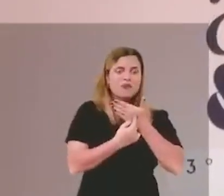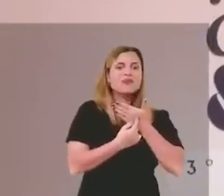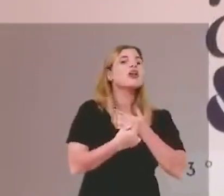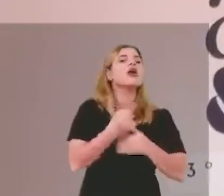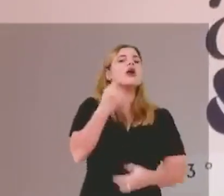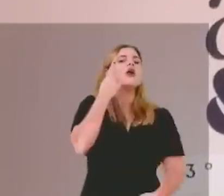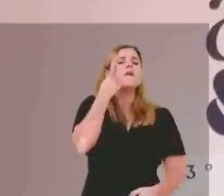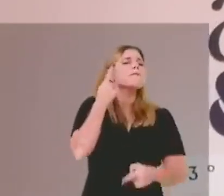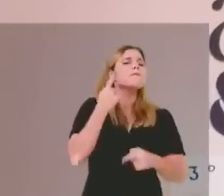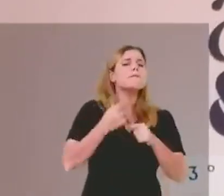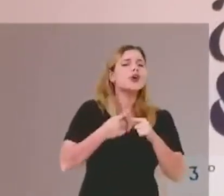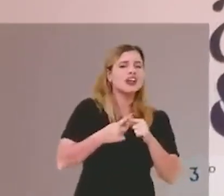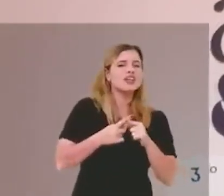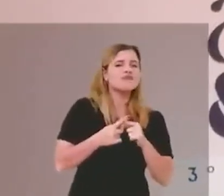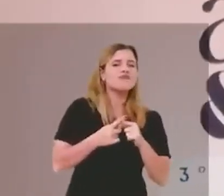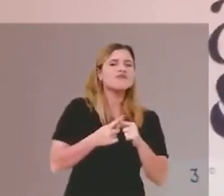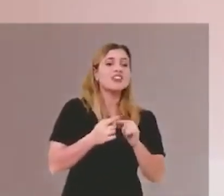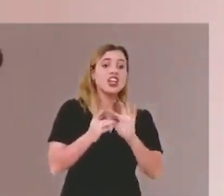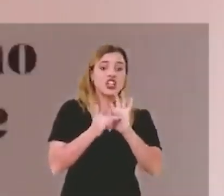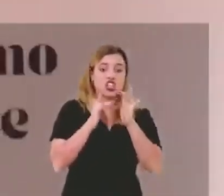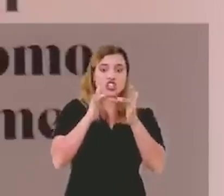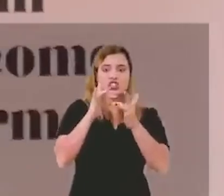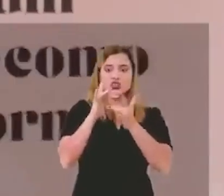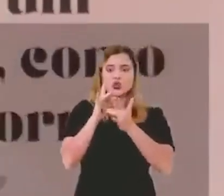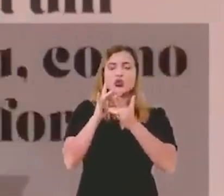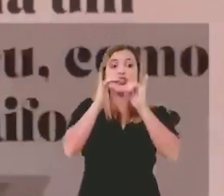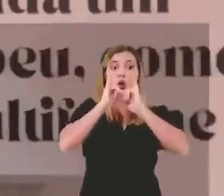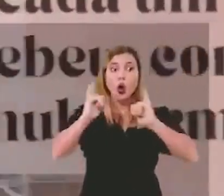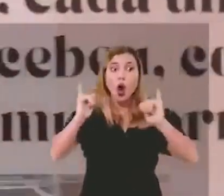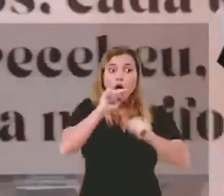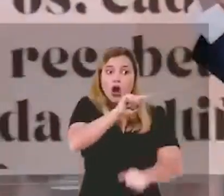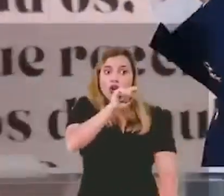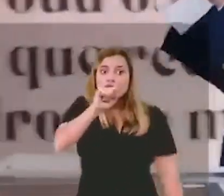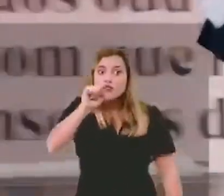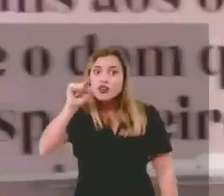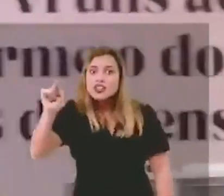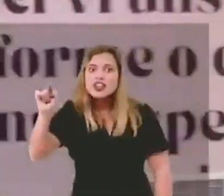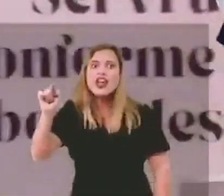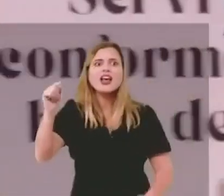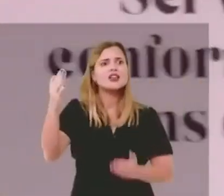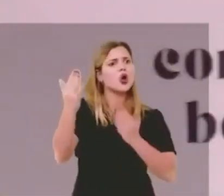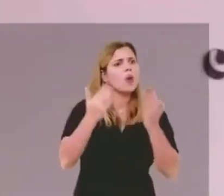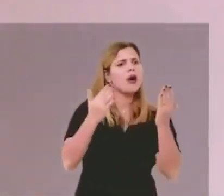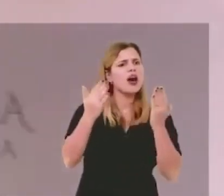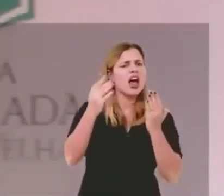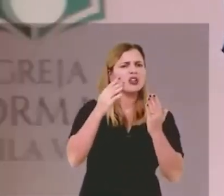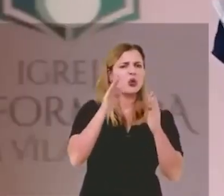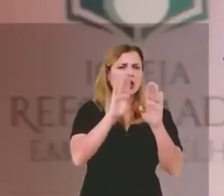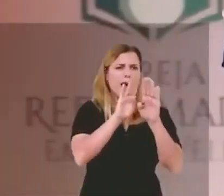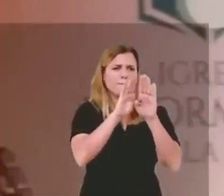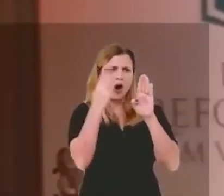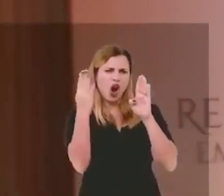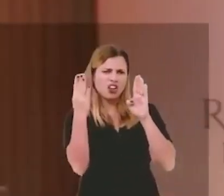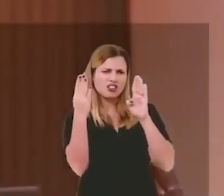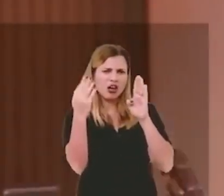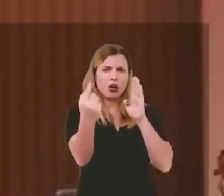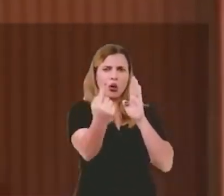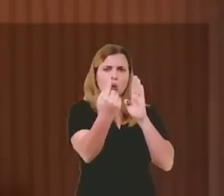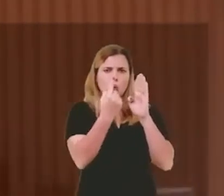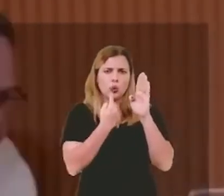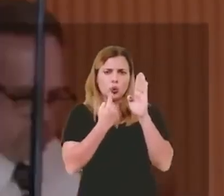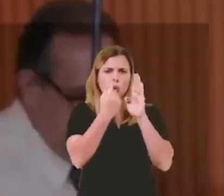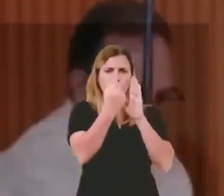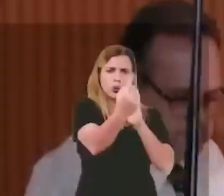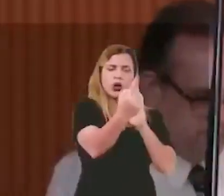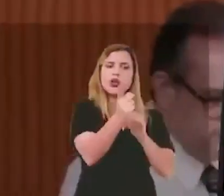isso. Jesus nunca disse assim para a igreja: vós sois a porta, quem entrar por vós entrará e sairá e achará